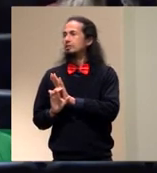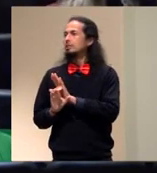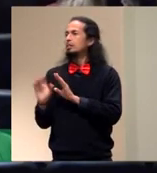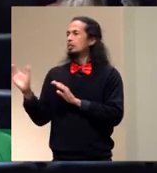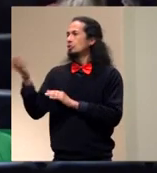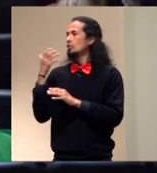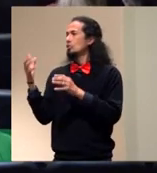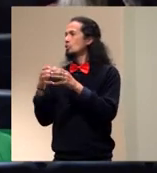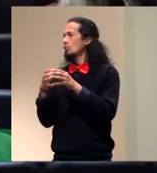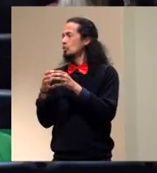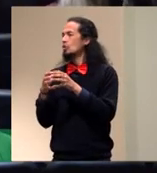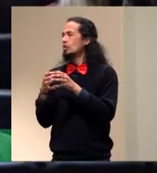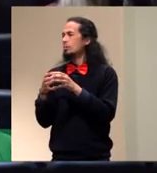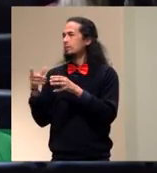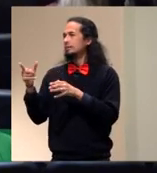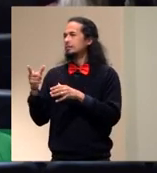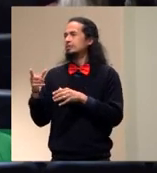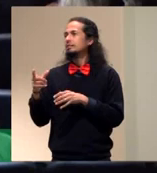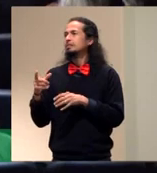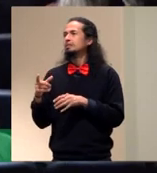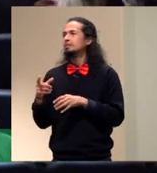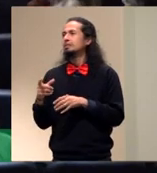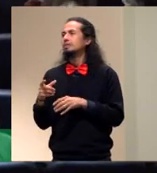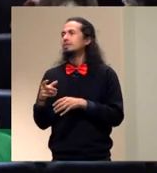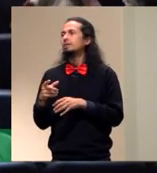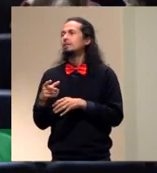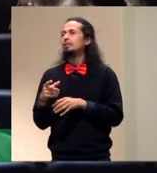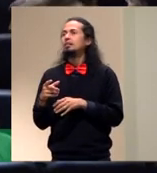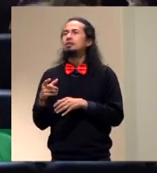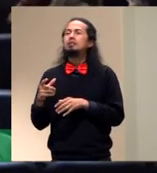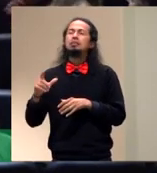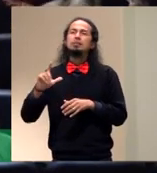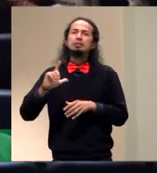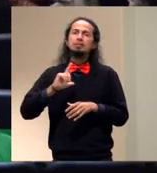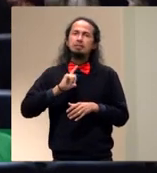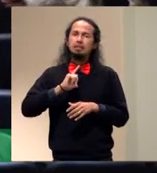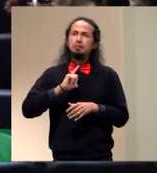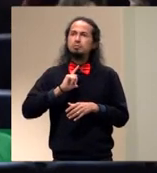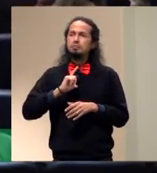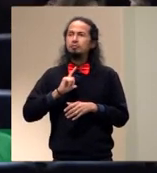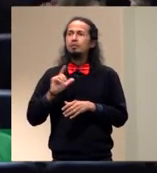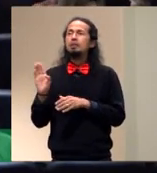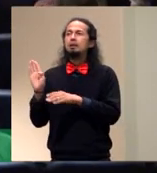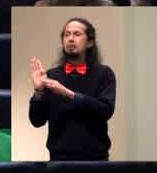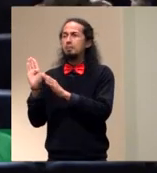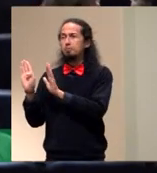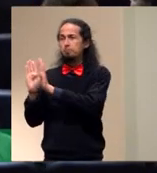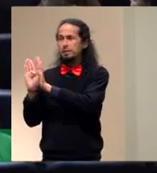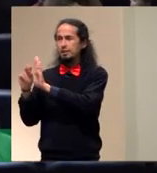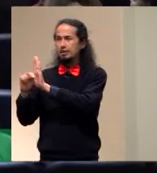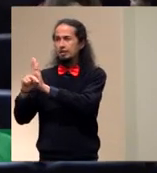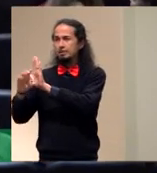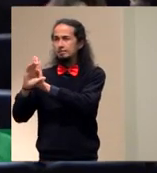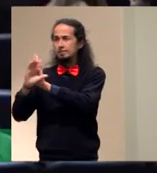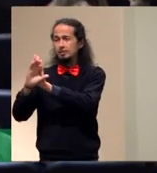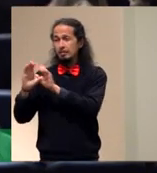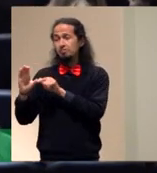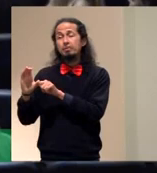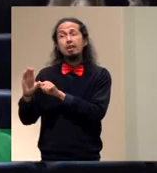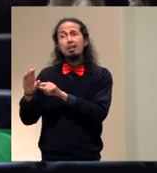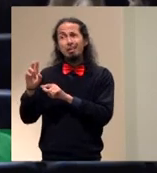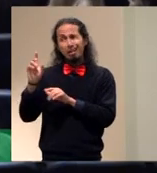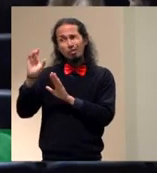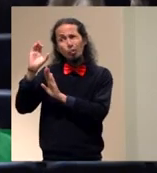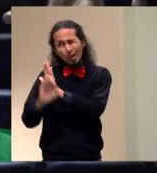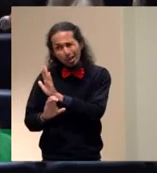dessa discussão falavam, né? Não, BNCC não, nós temos currículo. Então, a BNCC não é um currículo, é uma base, e nós podemos